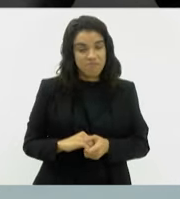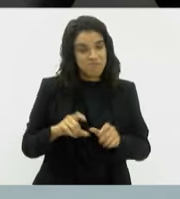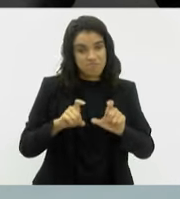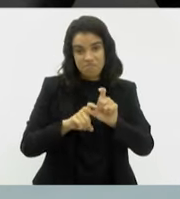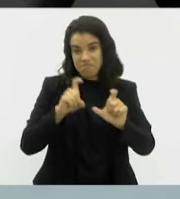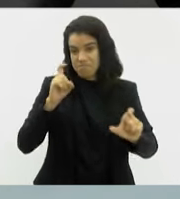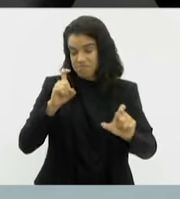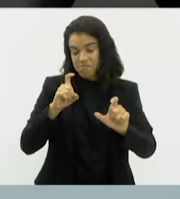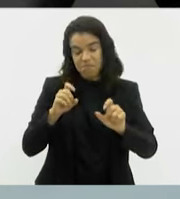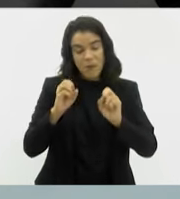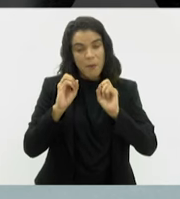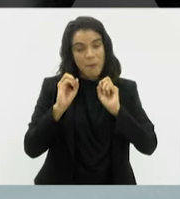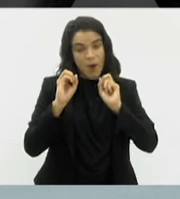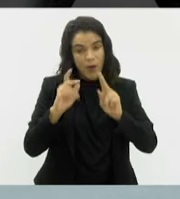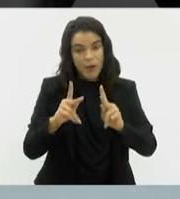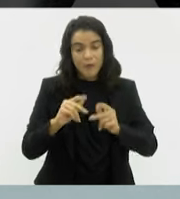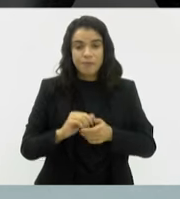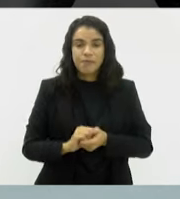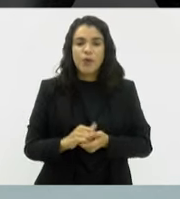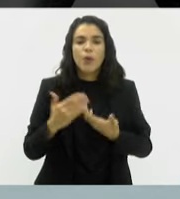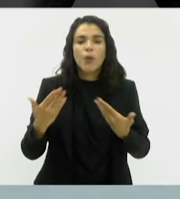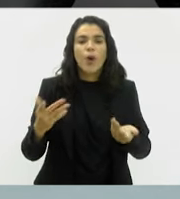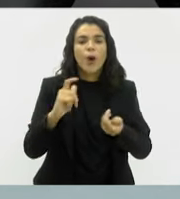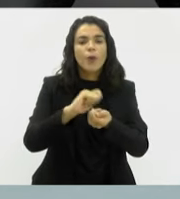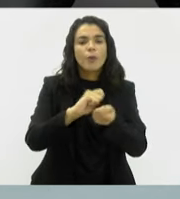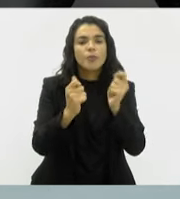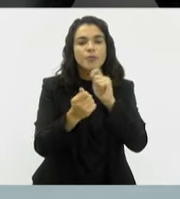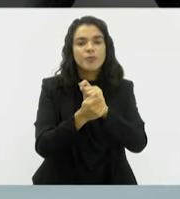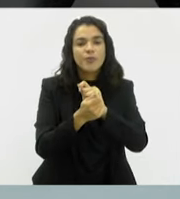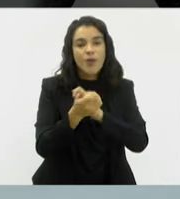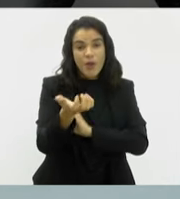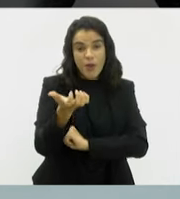independente. Bom, então, que modulação eu queria propor?